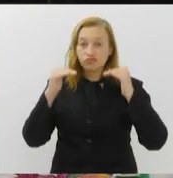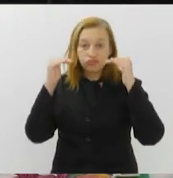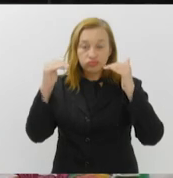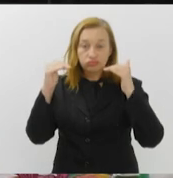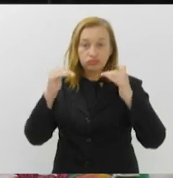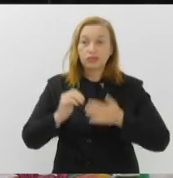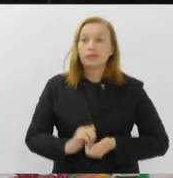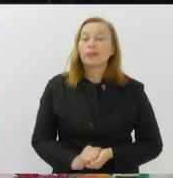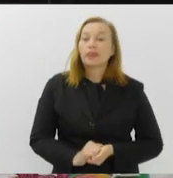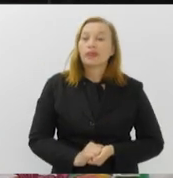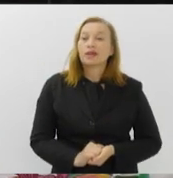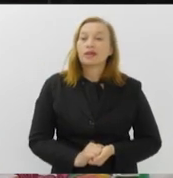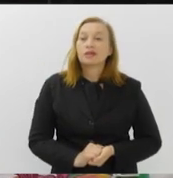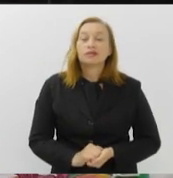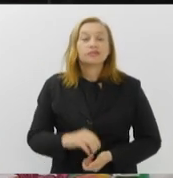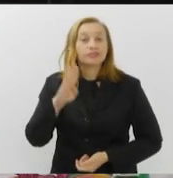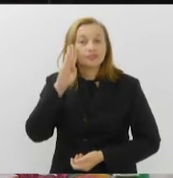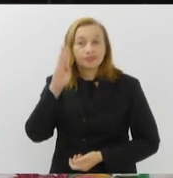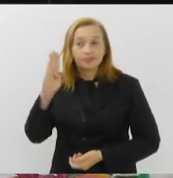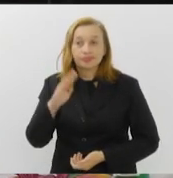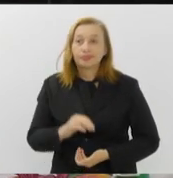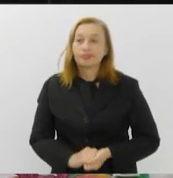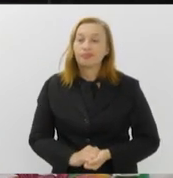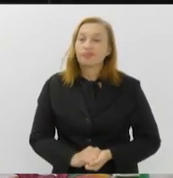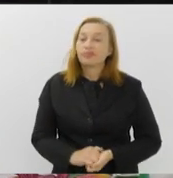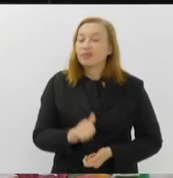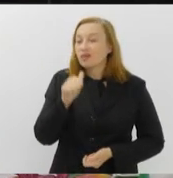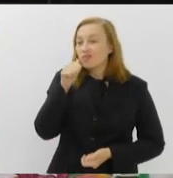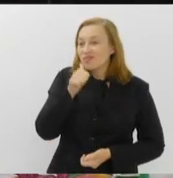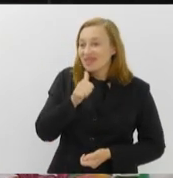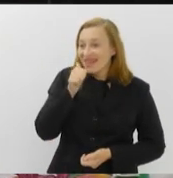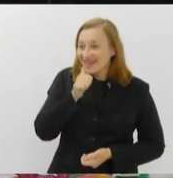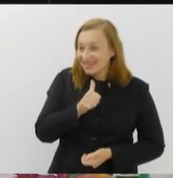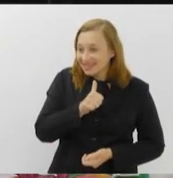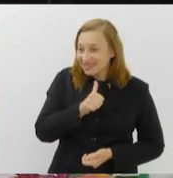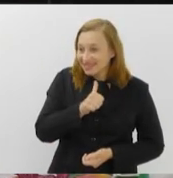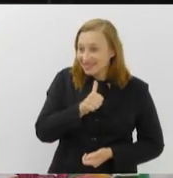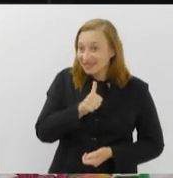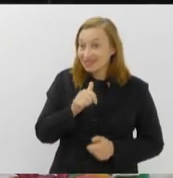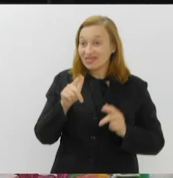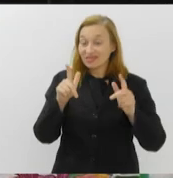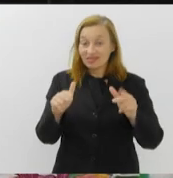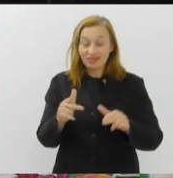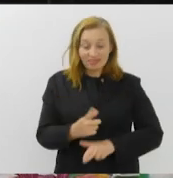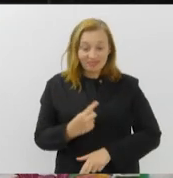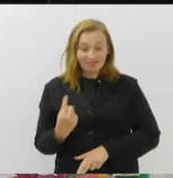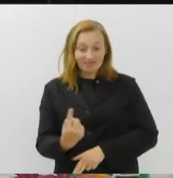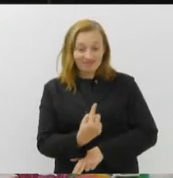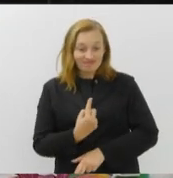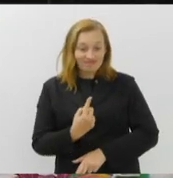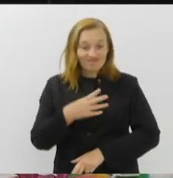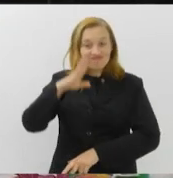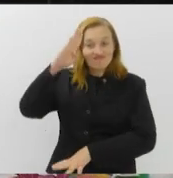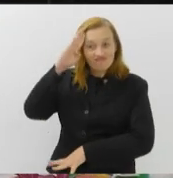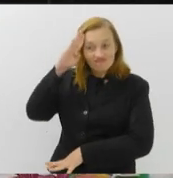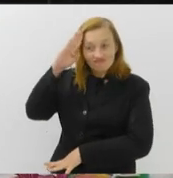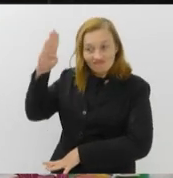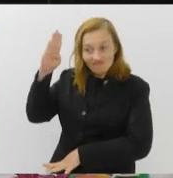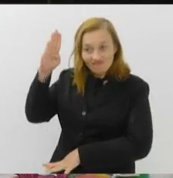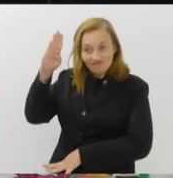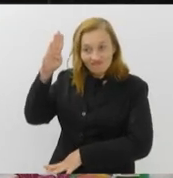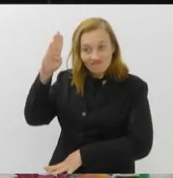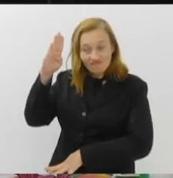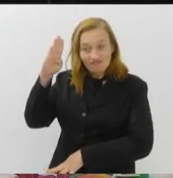alimentar, tendo principalmente as mulheres como agentes principais, né,